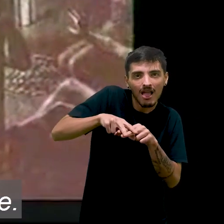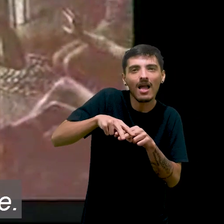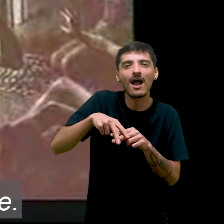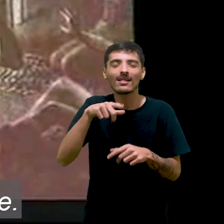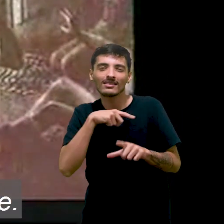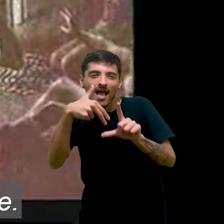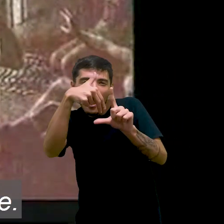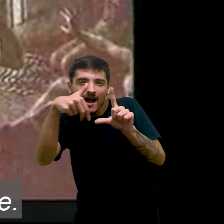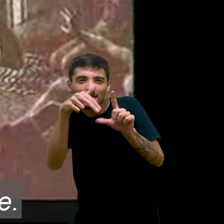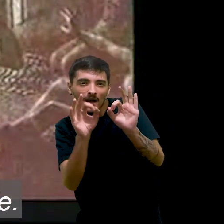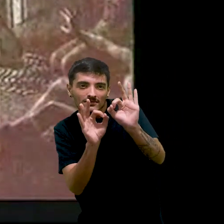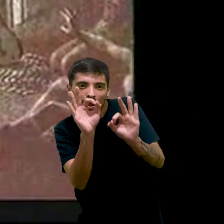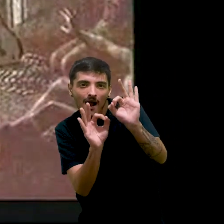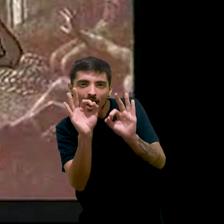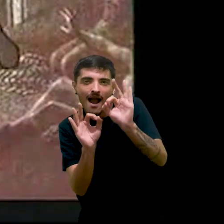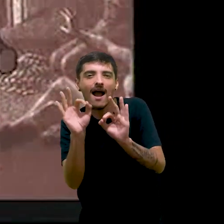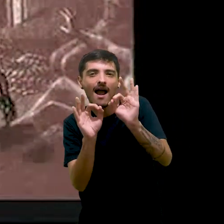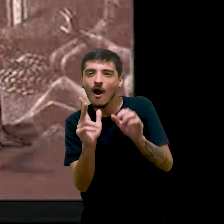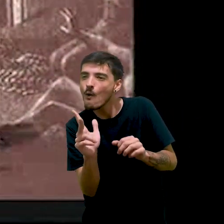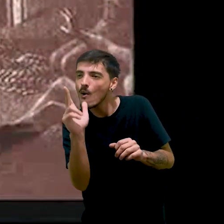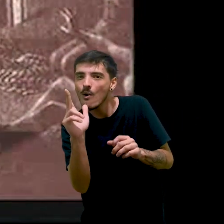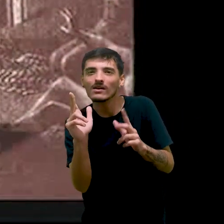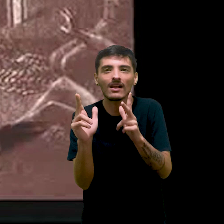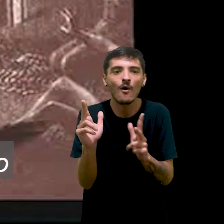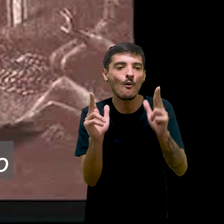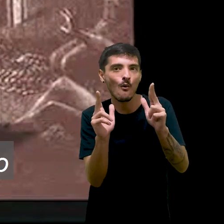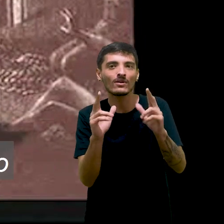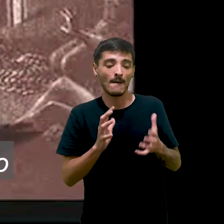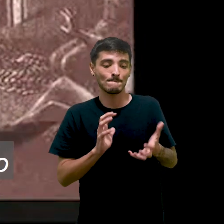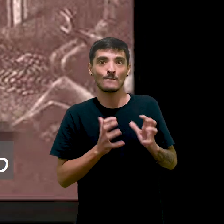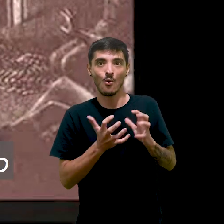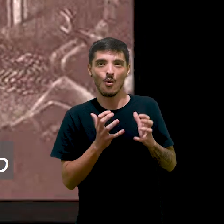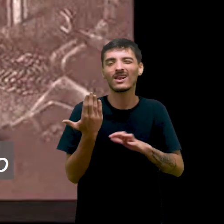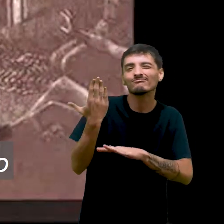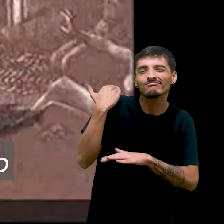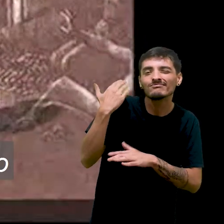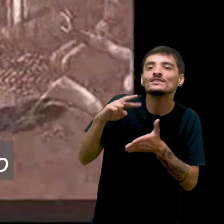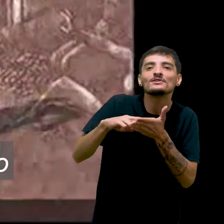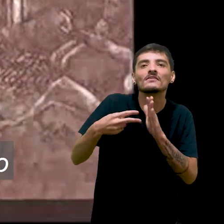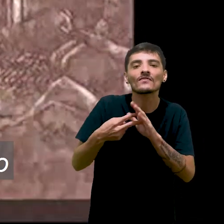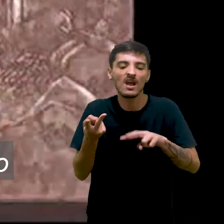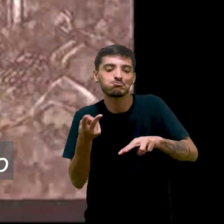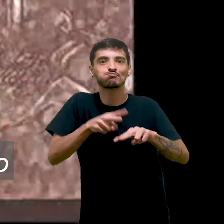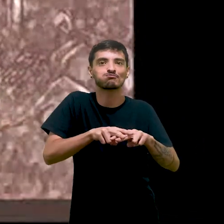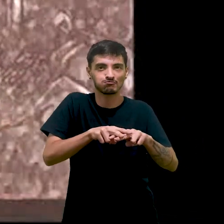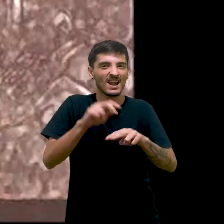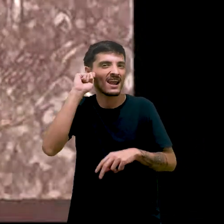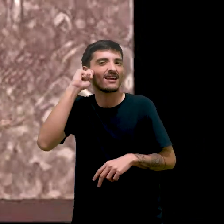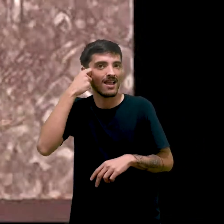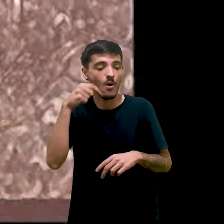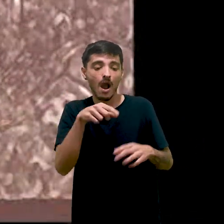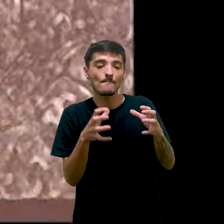lhe impõe completa imobilidade. Cena do curta. Através de uma animação, de uma intervenção na imagem estática,